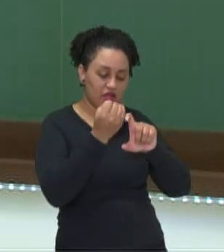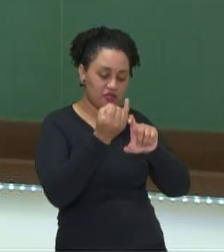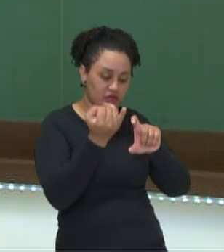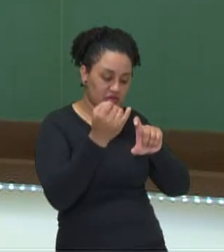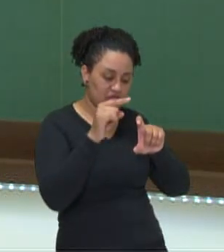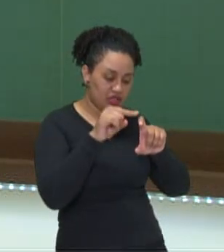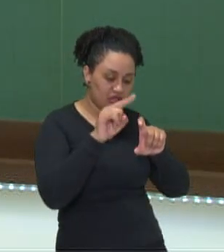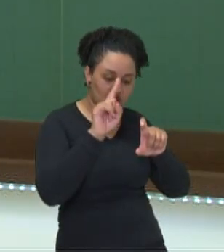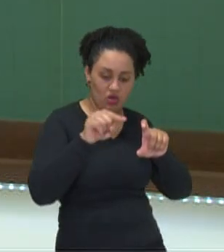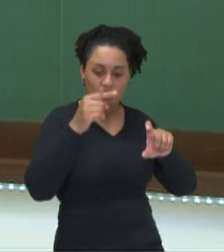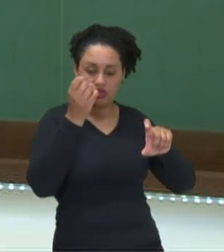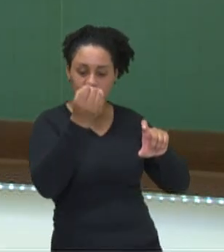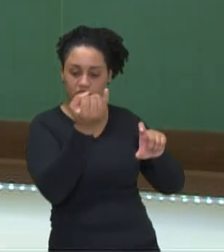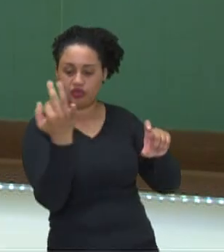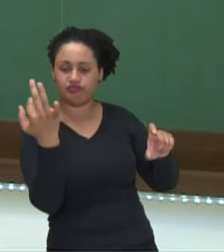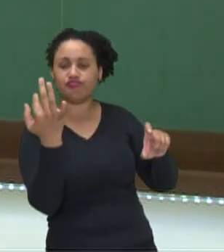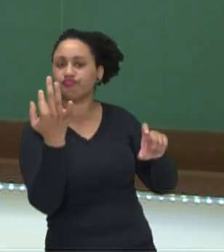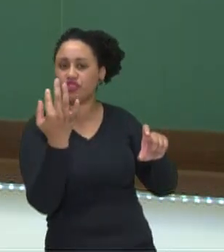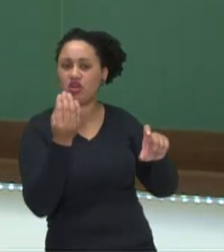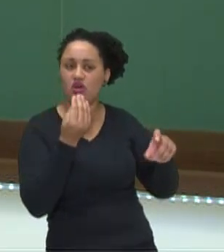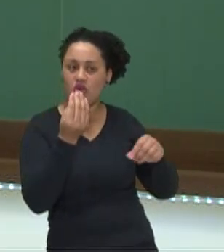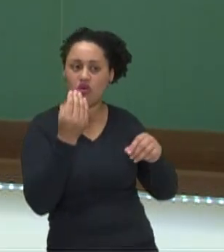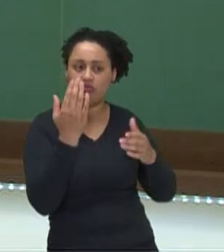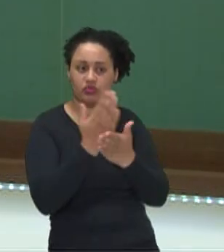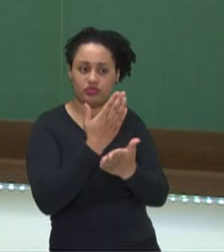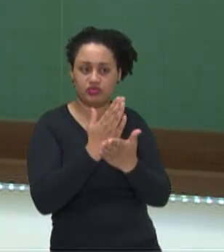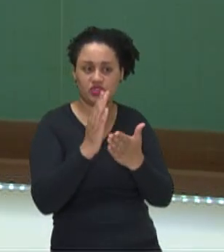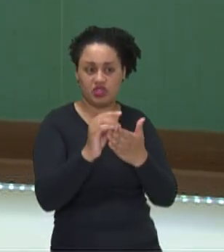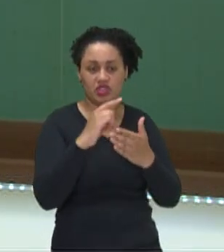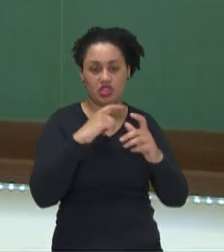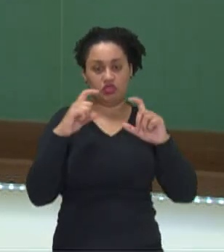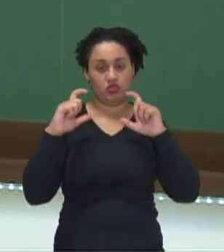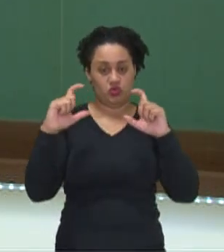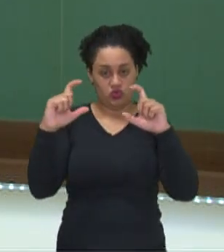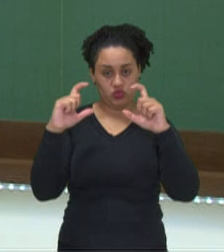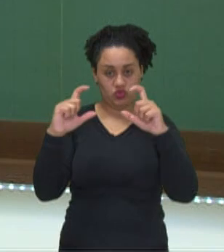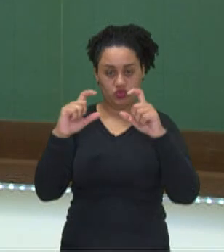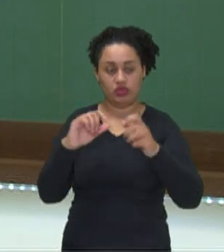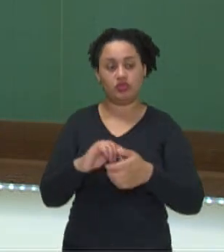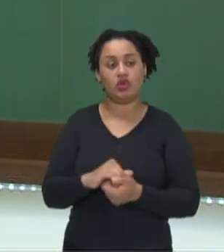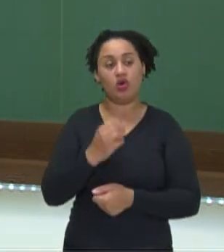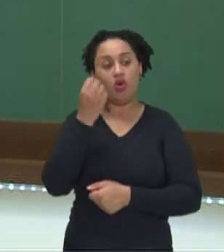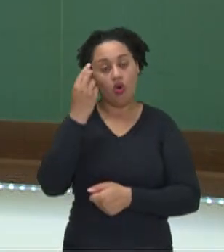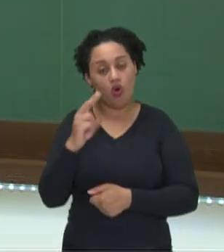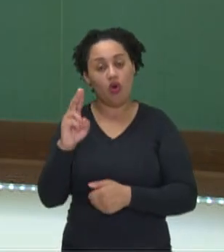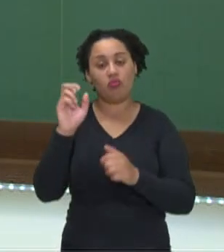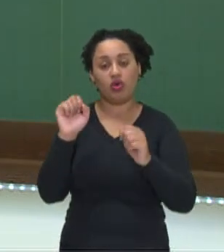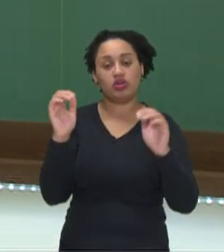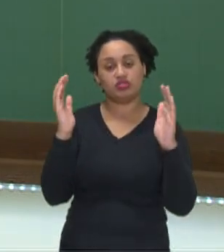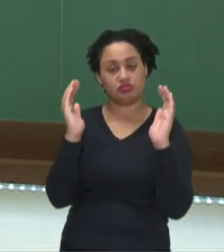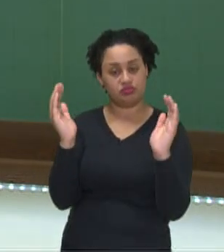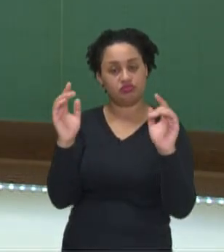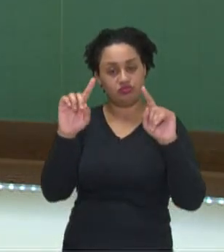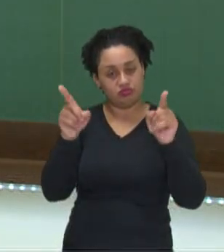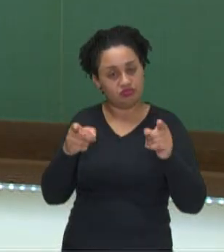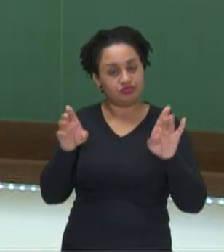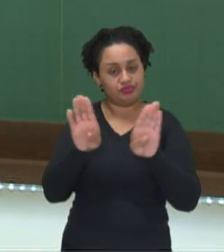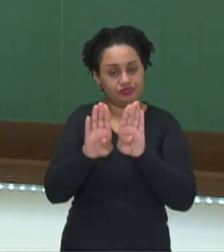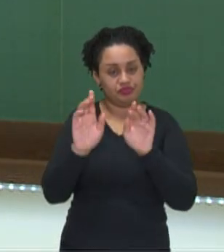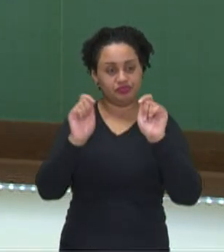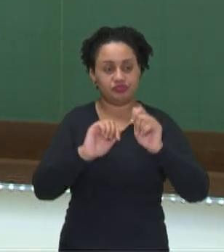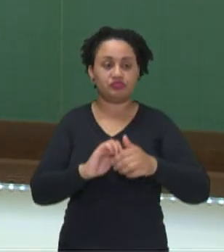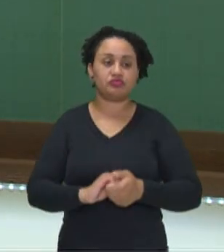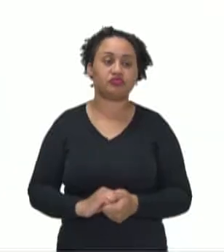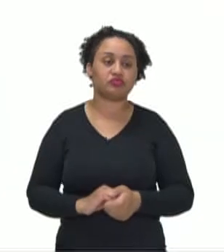uma outra potência separada por colchetes ou parênteses, ok? Então aqui